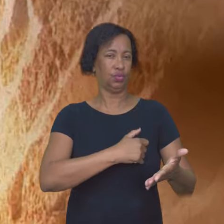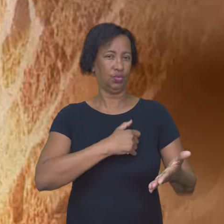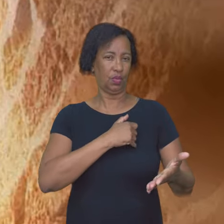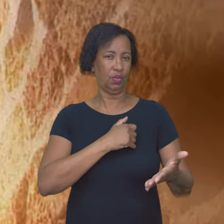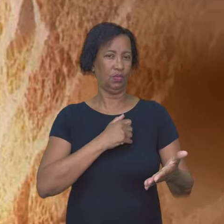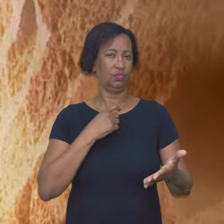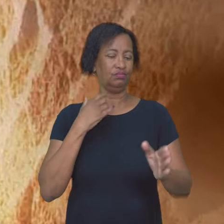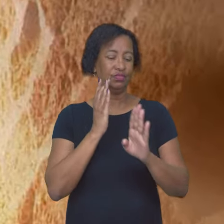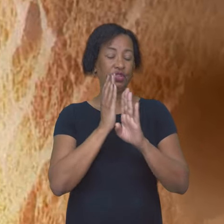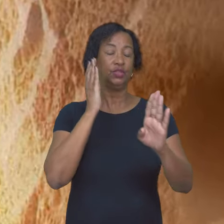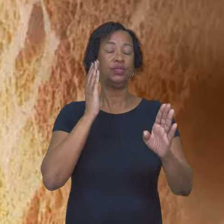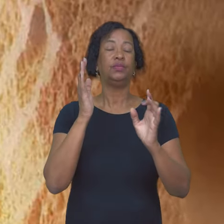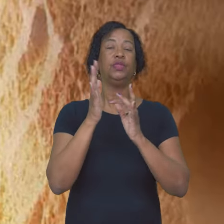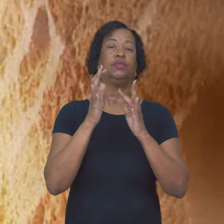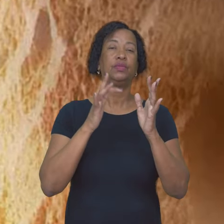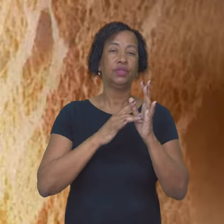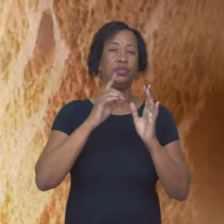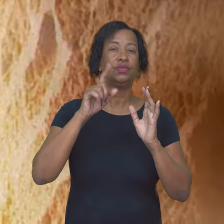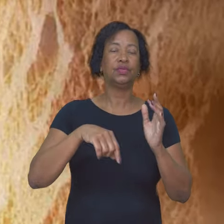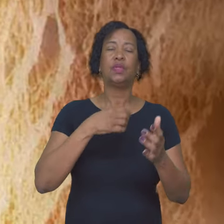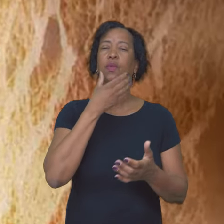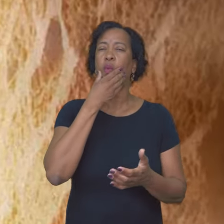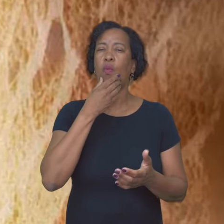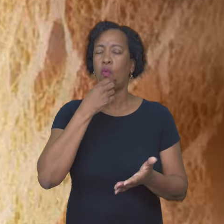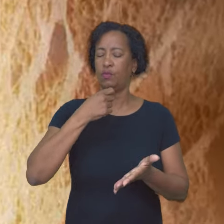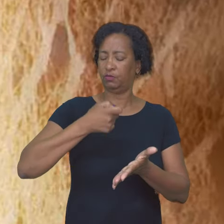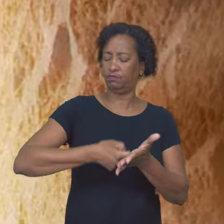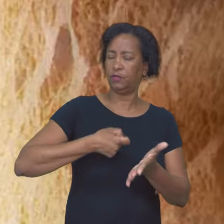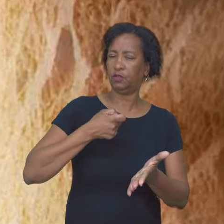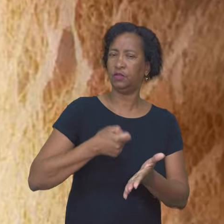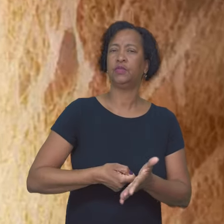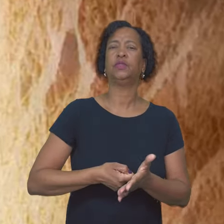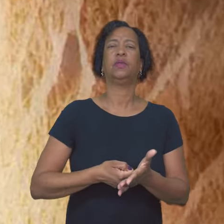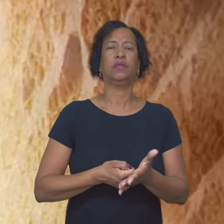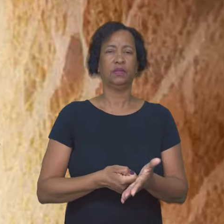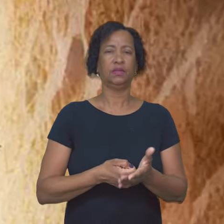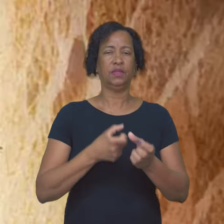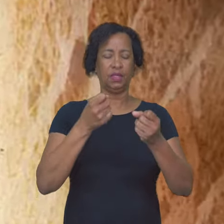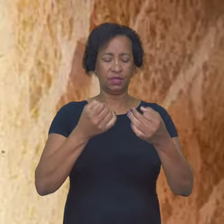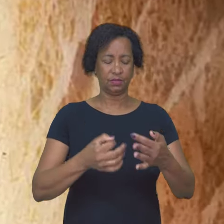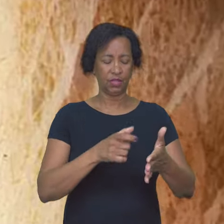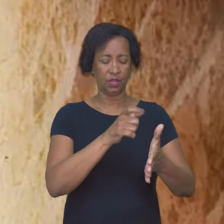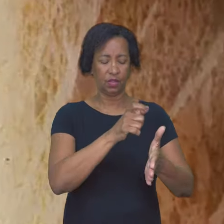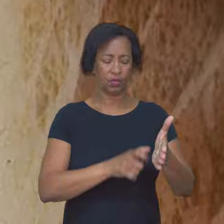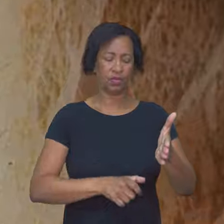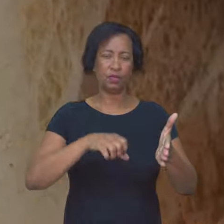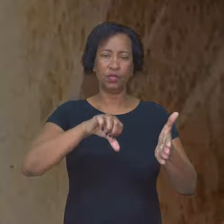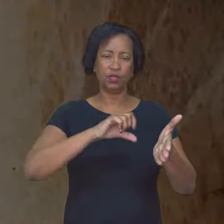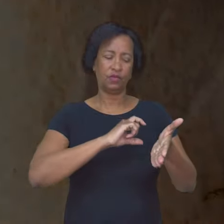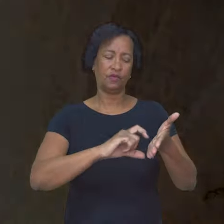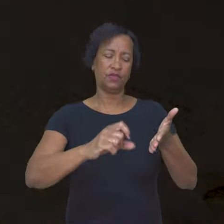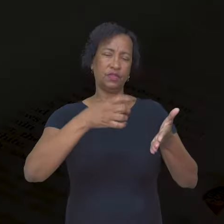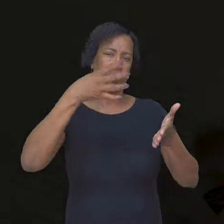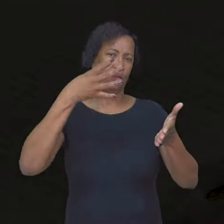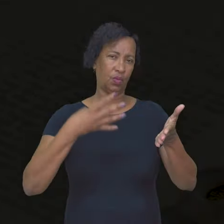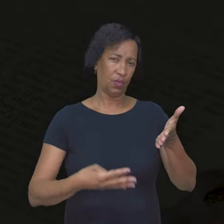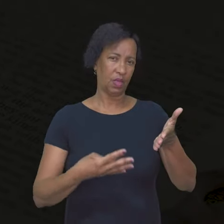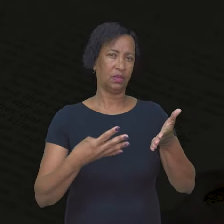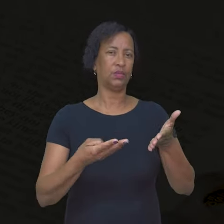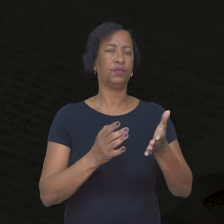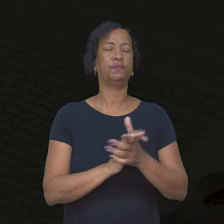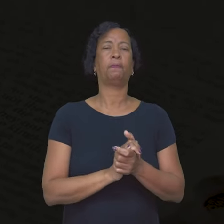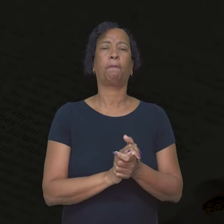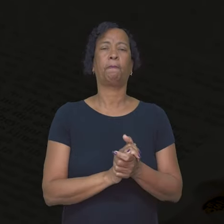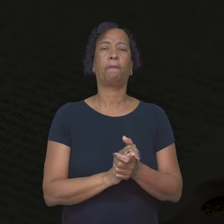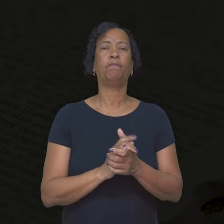Descobriremos que Jesus foi um homem determinado vemos isso Expresso no capítulo 9 Versículo 4 enquanto é dia